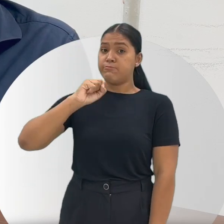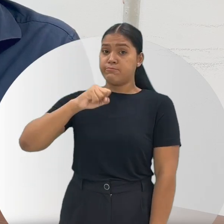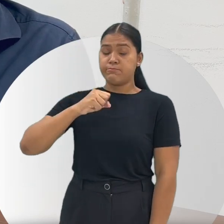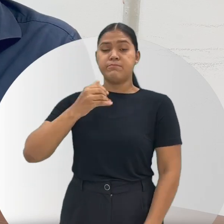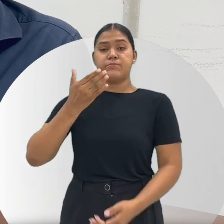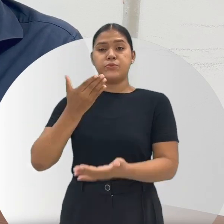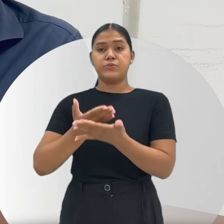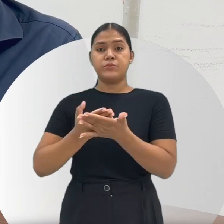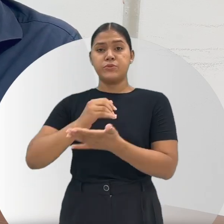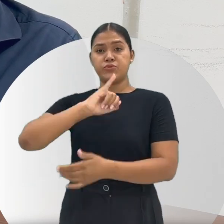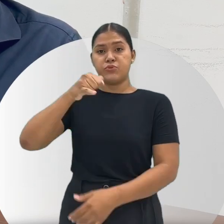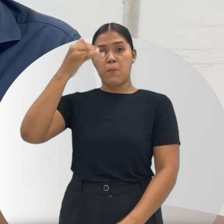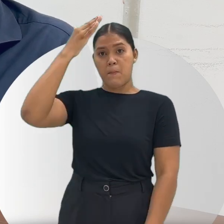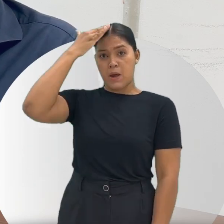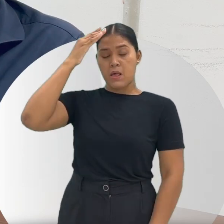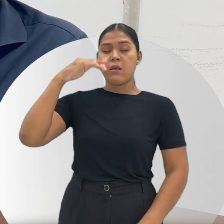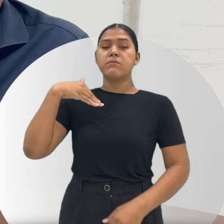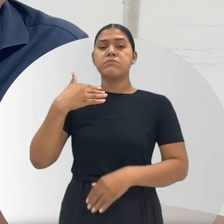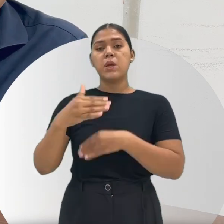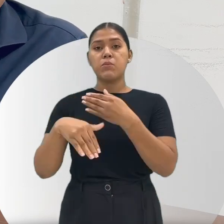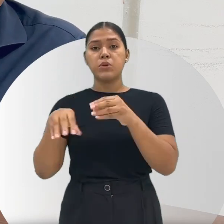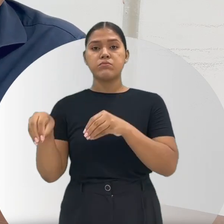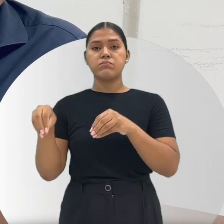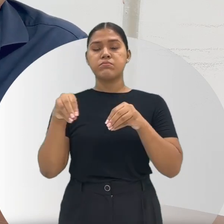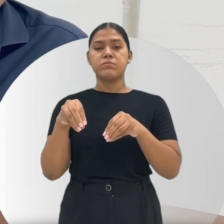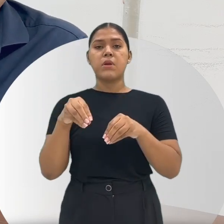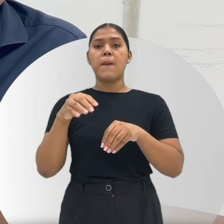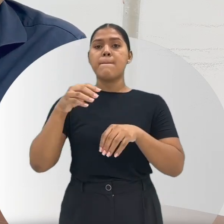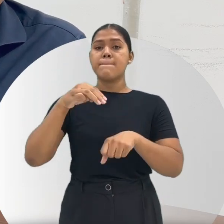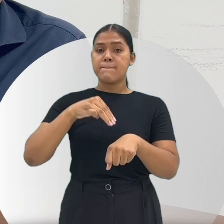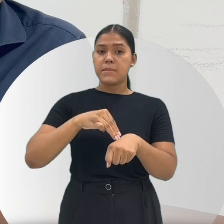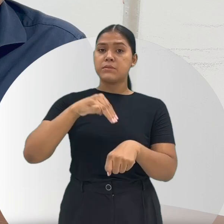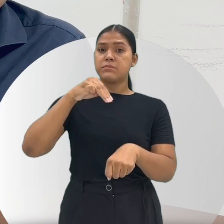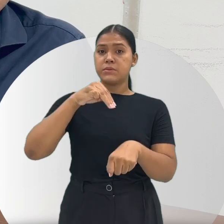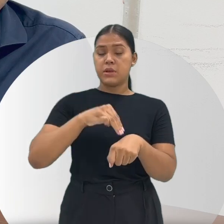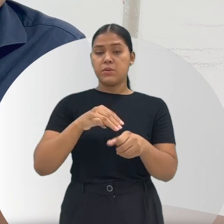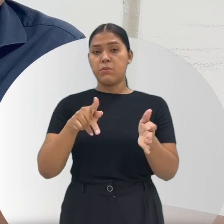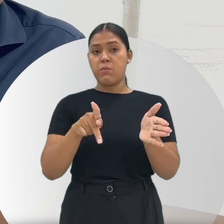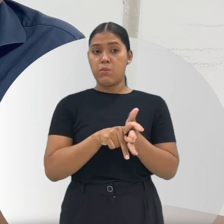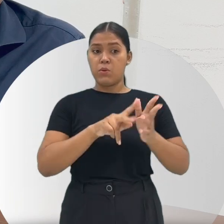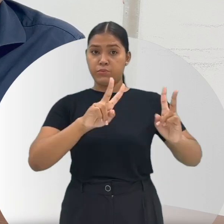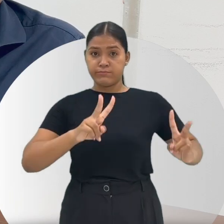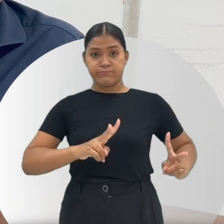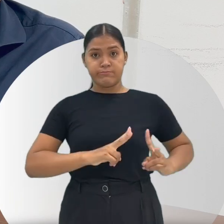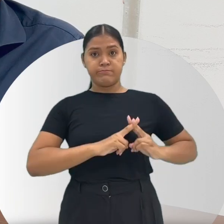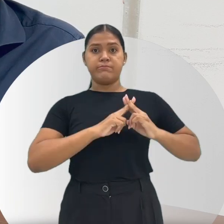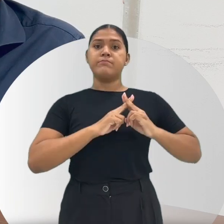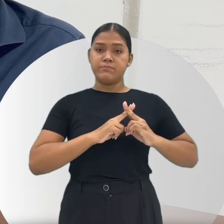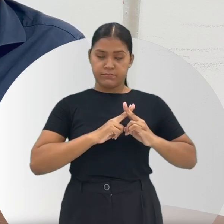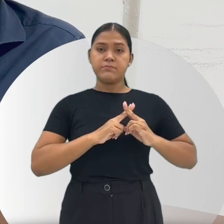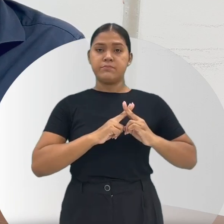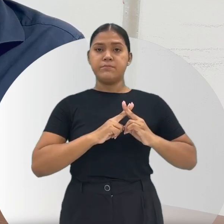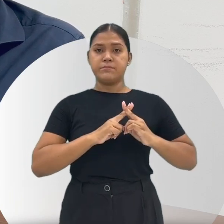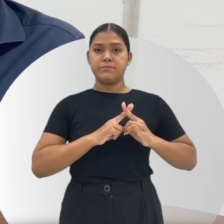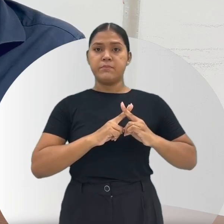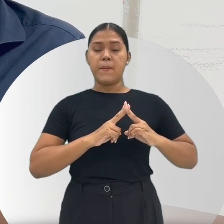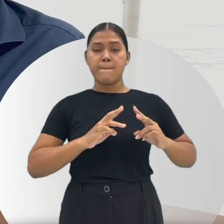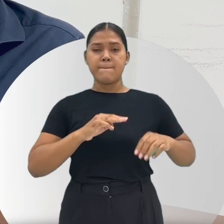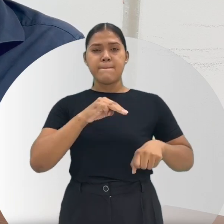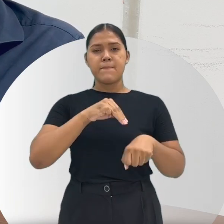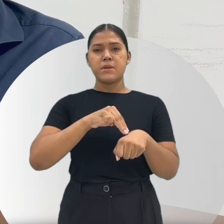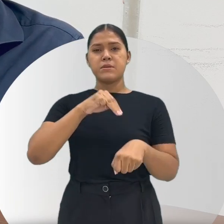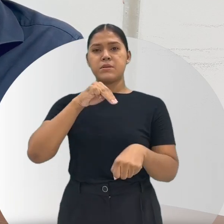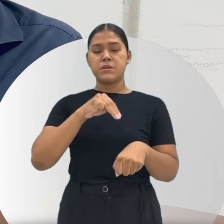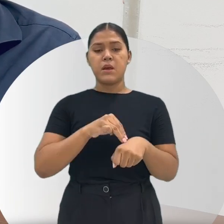de alguns anos eu fiz o mestrado aqui em Porto Velho também em matemática, ambos na Unir, né? As duas coisas. O meu mestrado é um mestrado